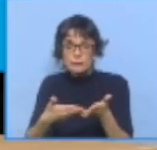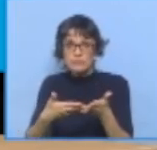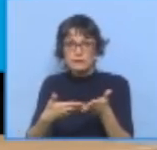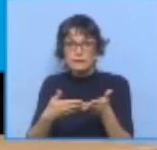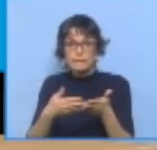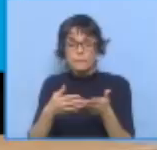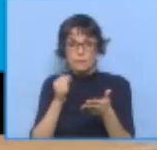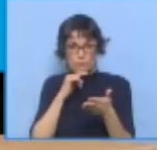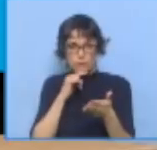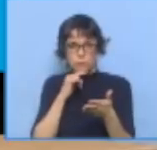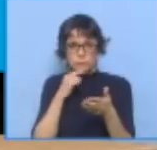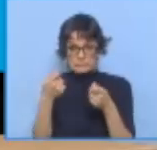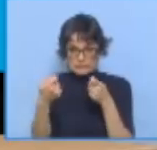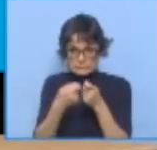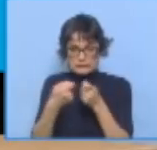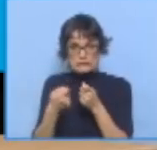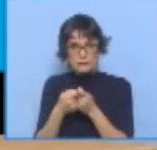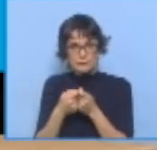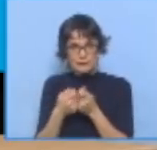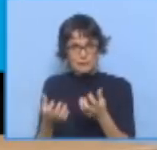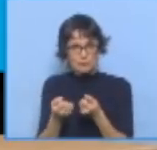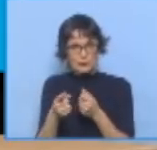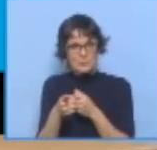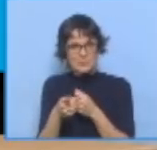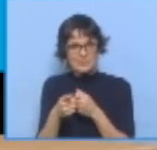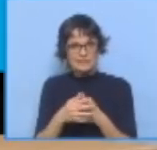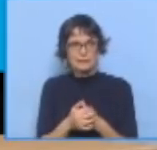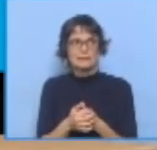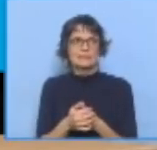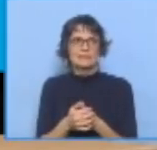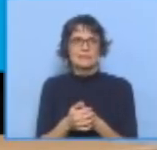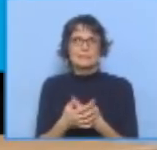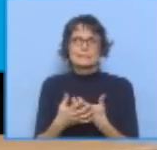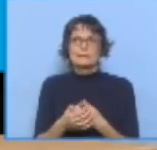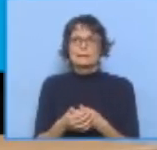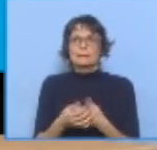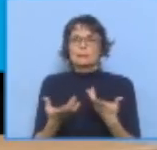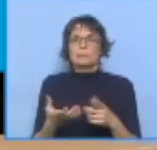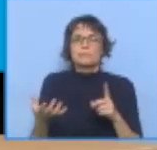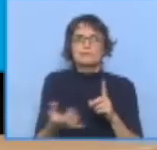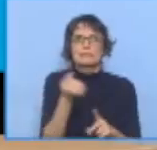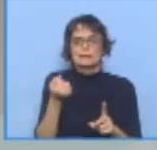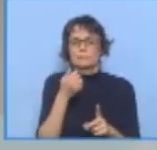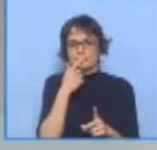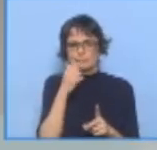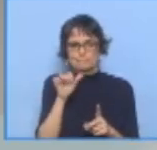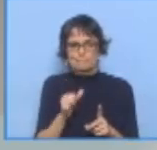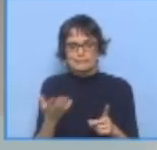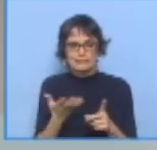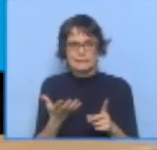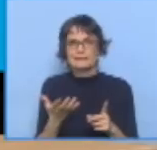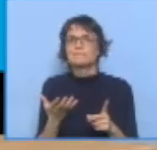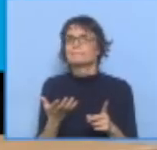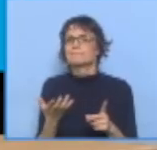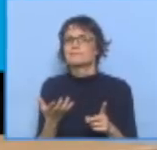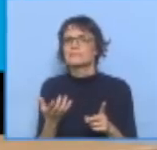pelo menos de tentar. Possível, só Deus. Como é que avalia o resultado, sendo coordenador